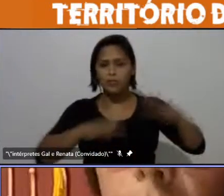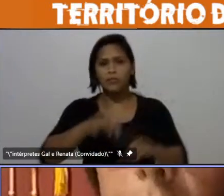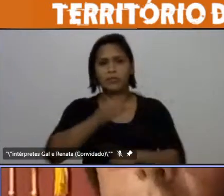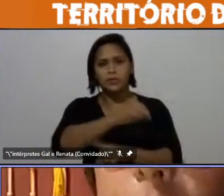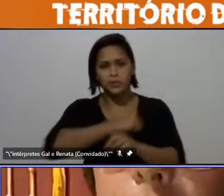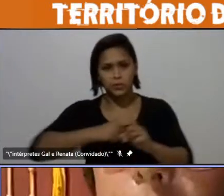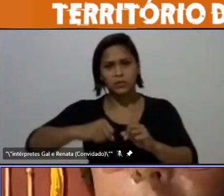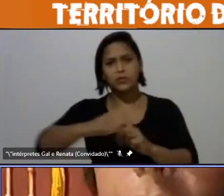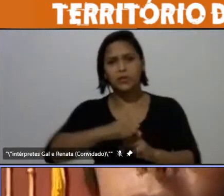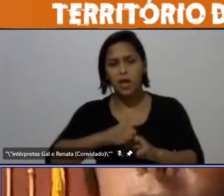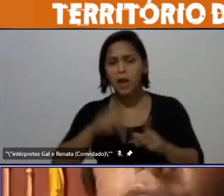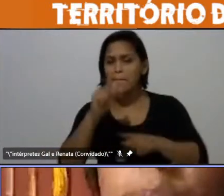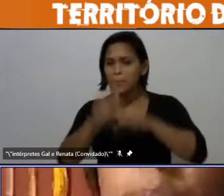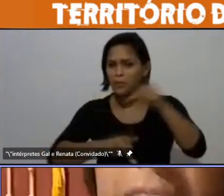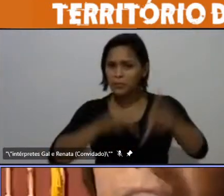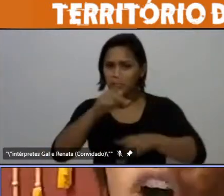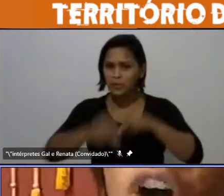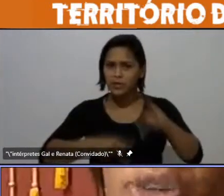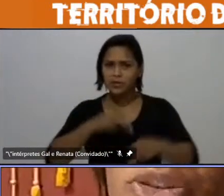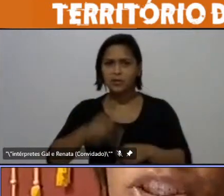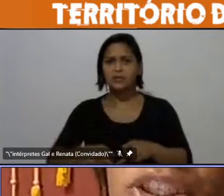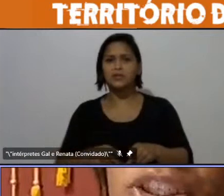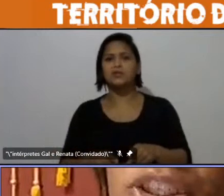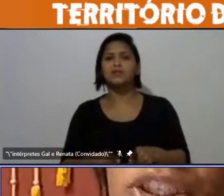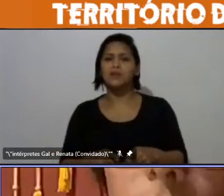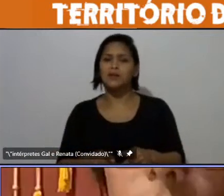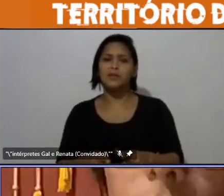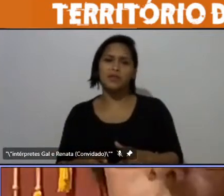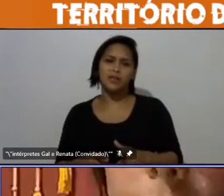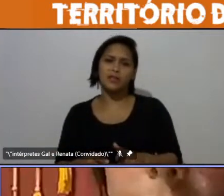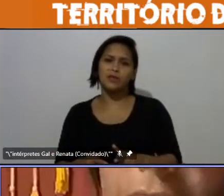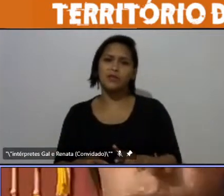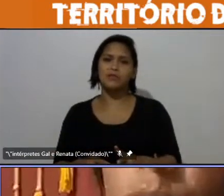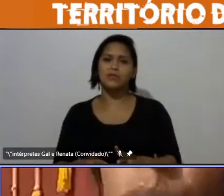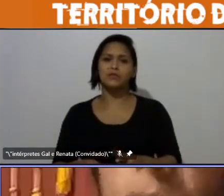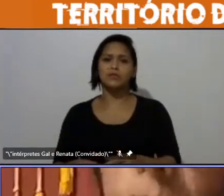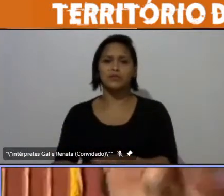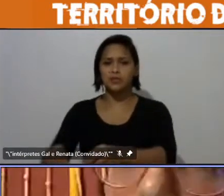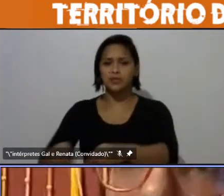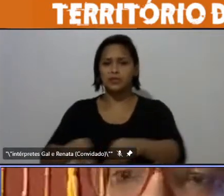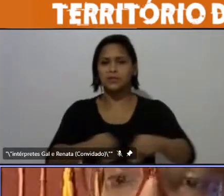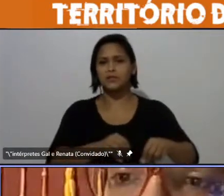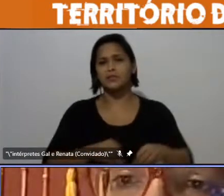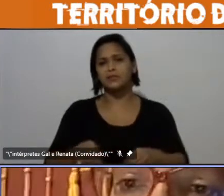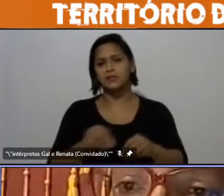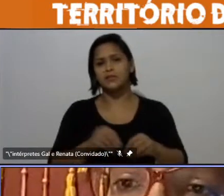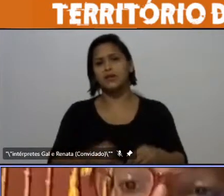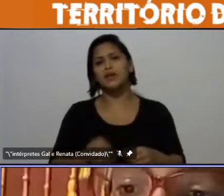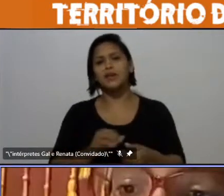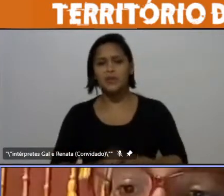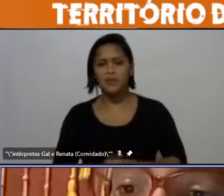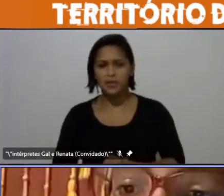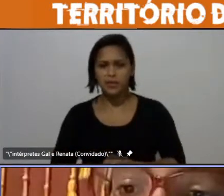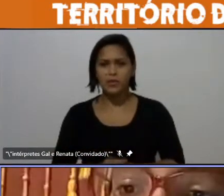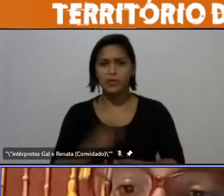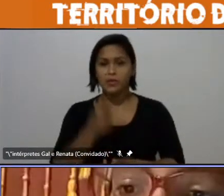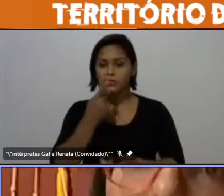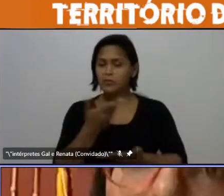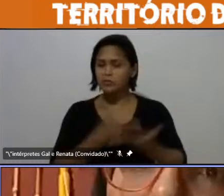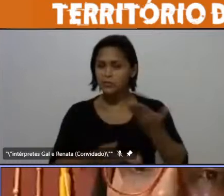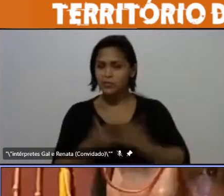sobre movimentos populares, sobre territórios em disputa, tem tudo a ver, né, com